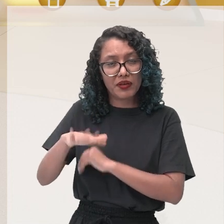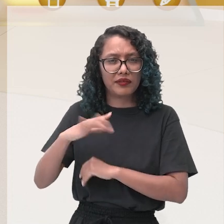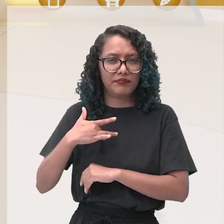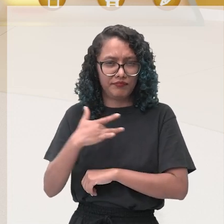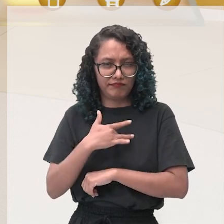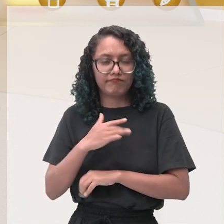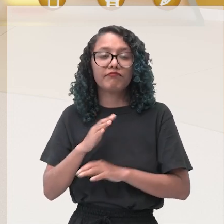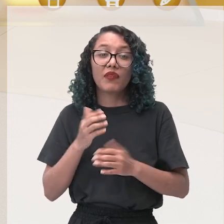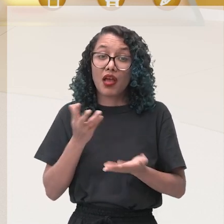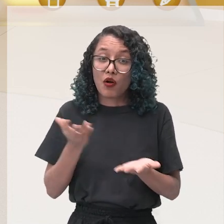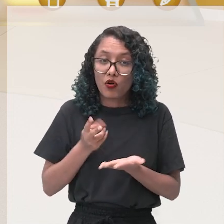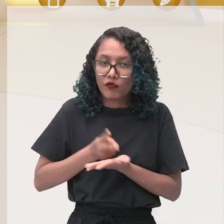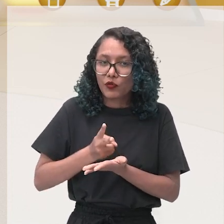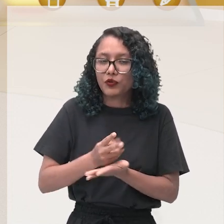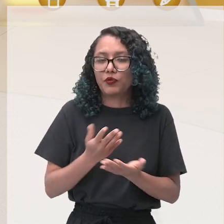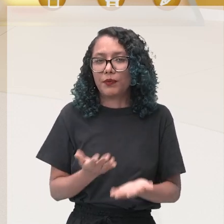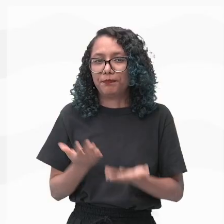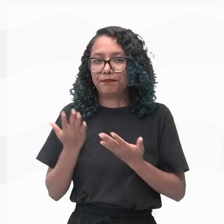E vamos aos próximos.